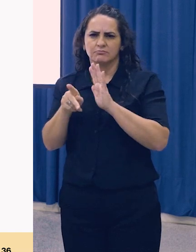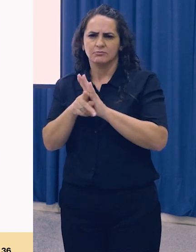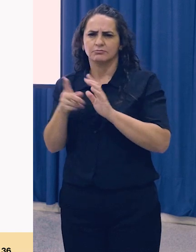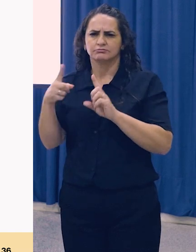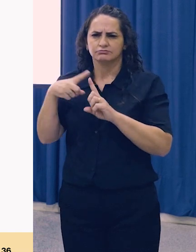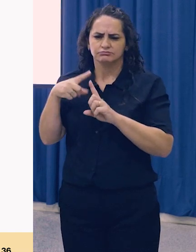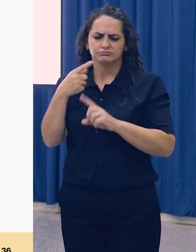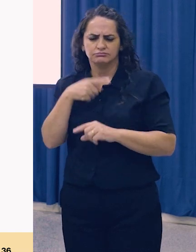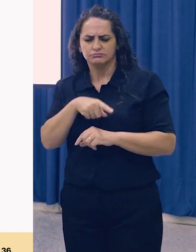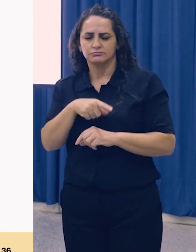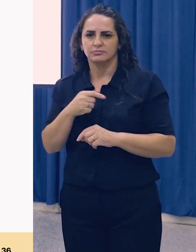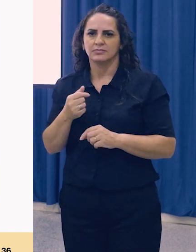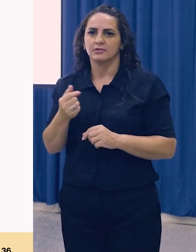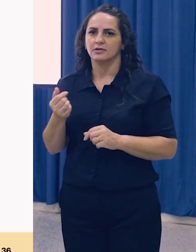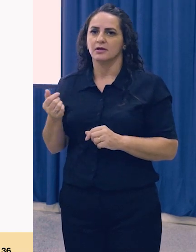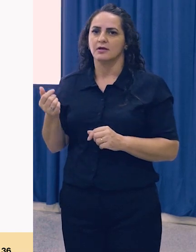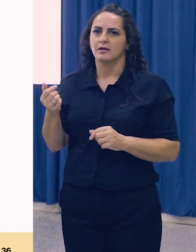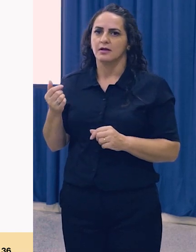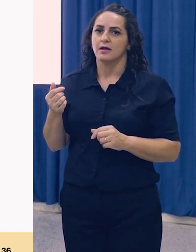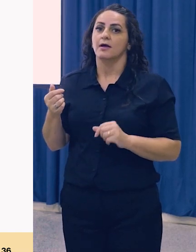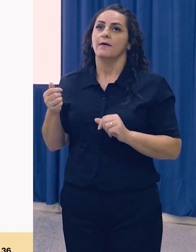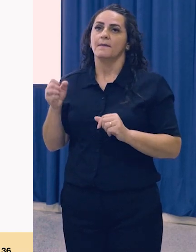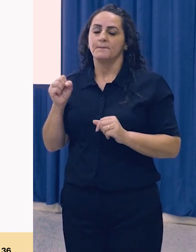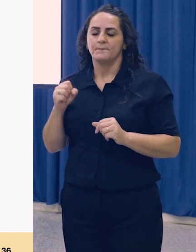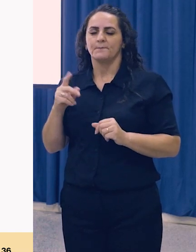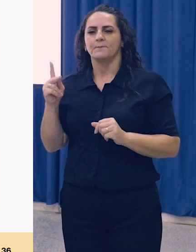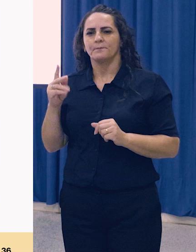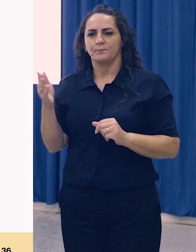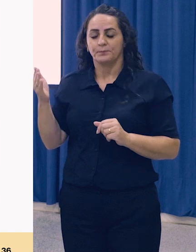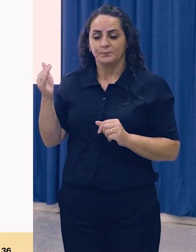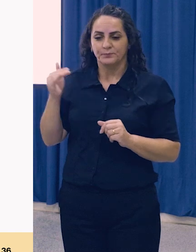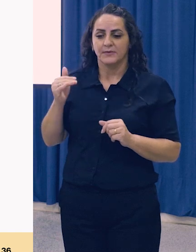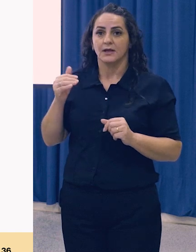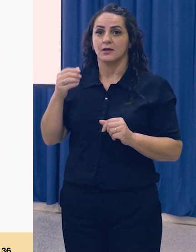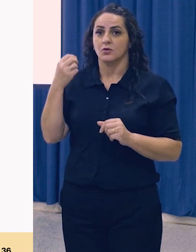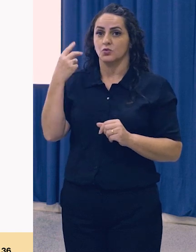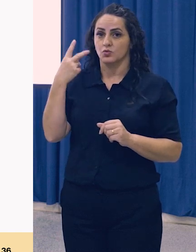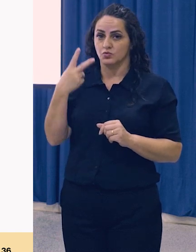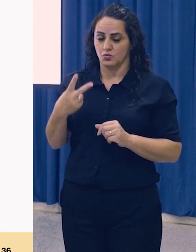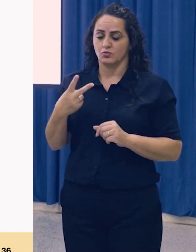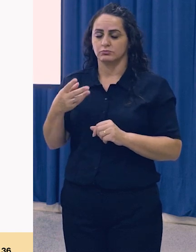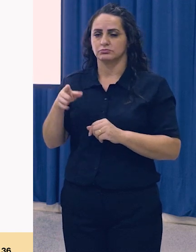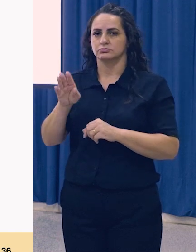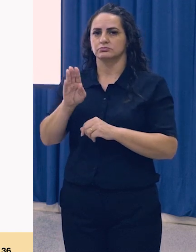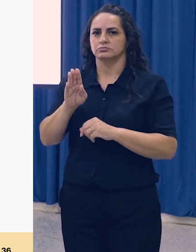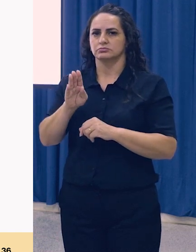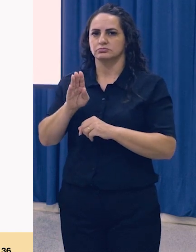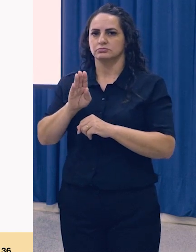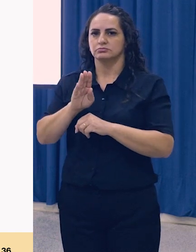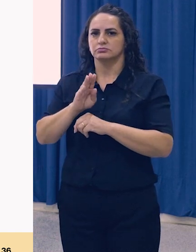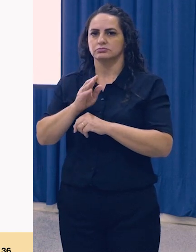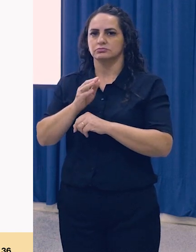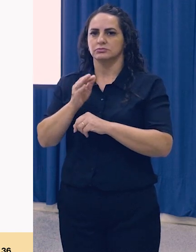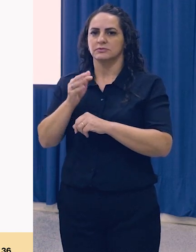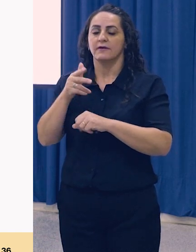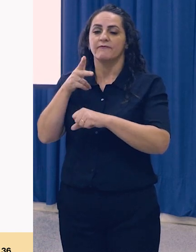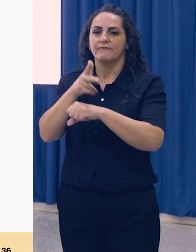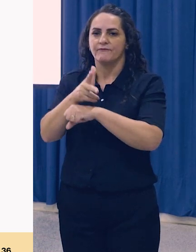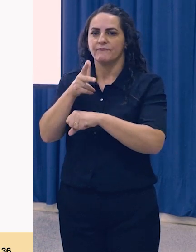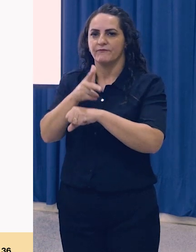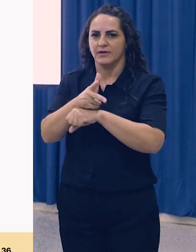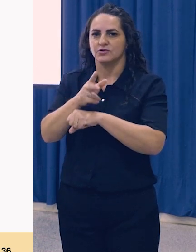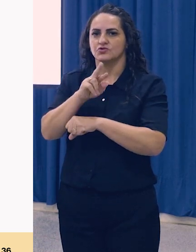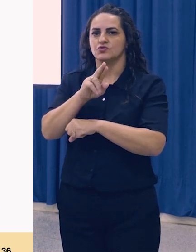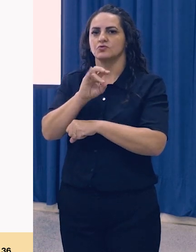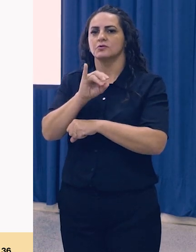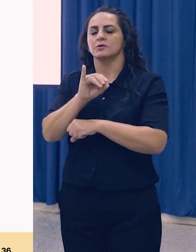tipo, vamos produzir 2 vídeos, reels, da nossa bailarina falando o